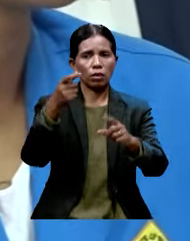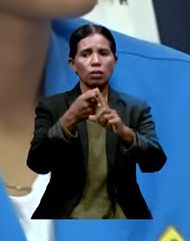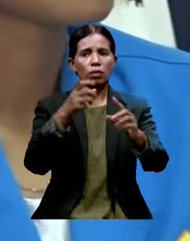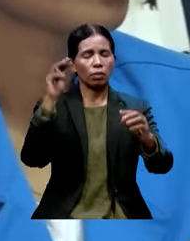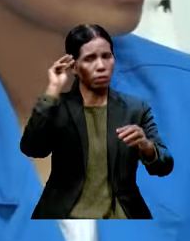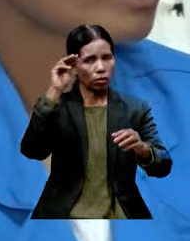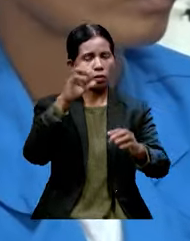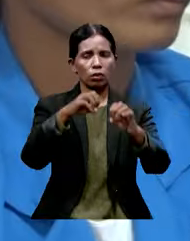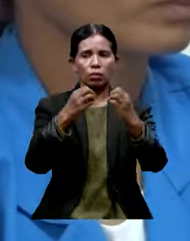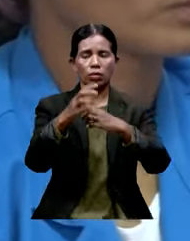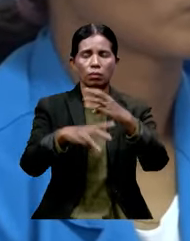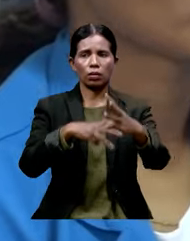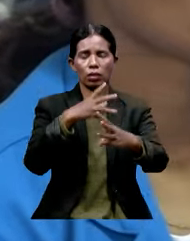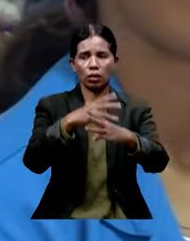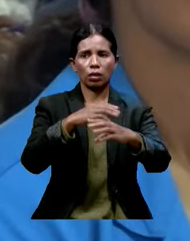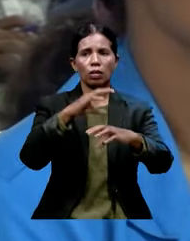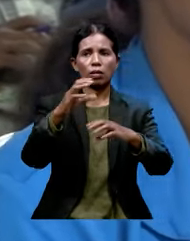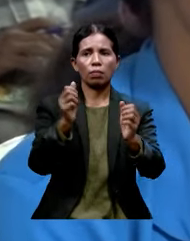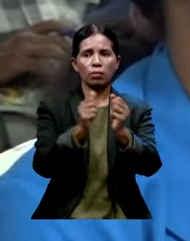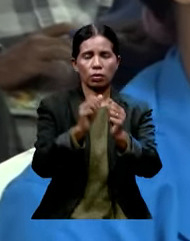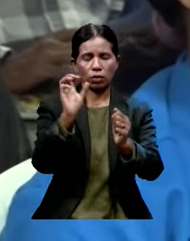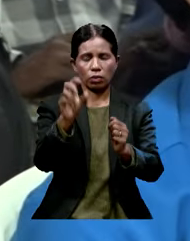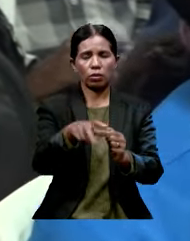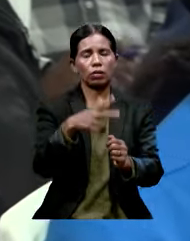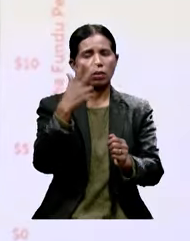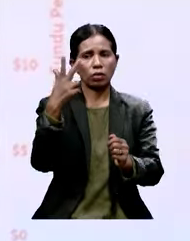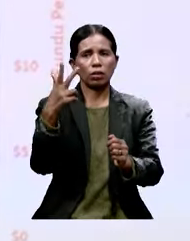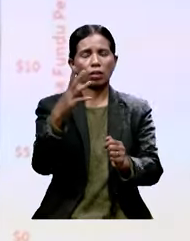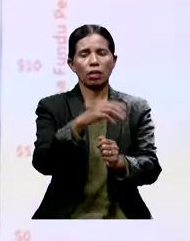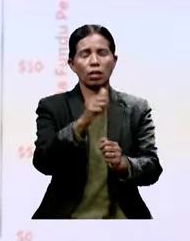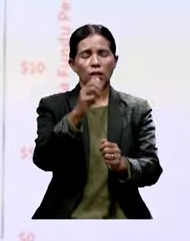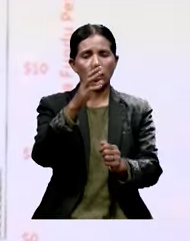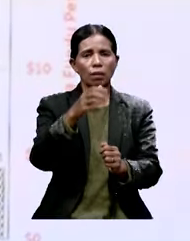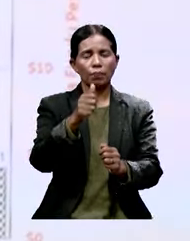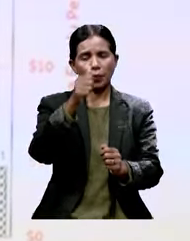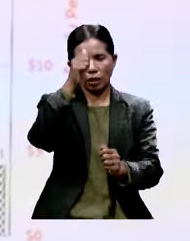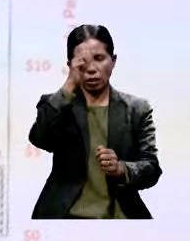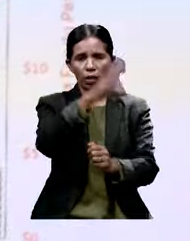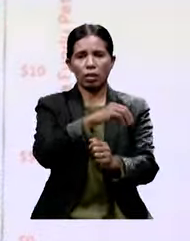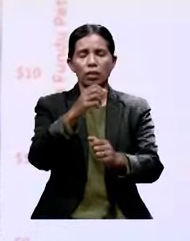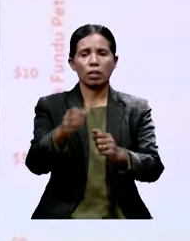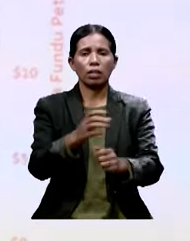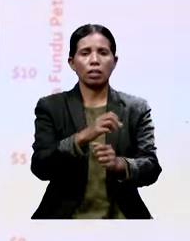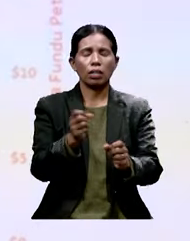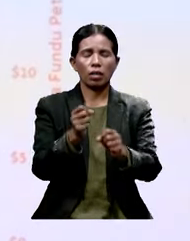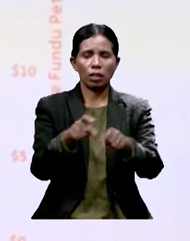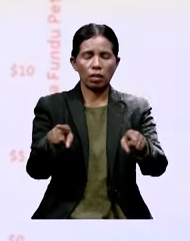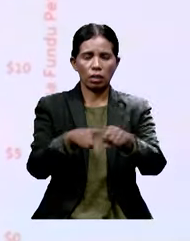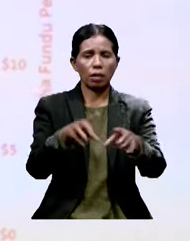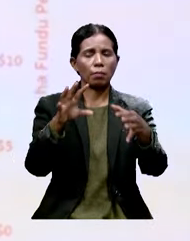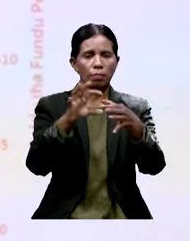ministerial Organização Mundial Comércio badala san resen tolu lebe halau iha Abu Dhabi tinang ne oficialmente Timor-Leste sia ona membro OMK